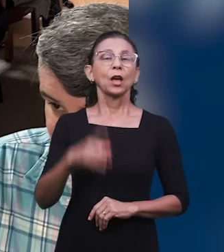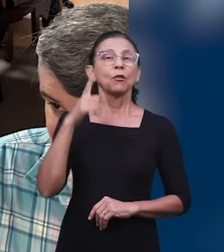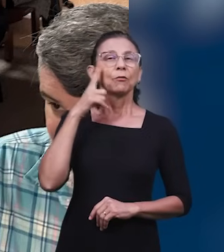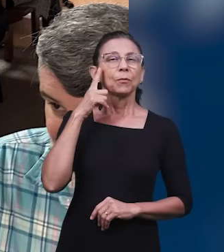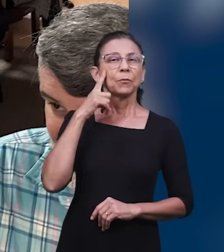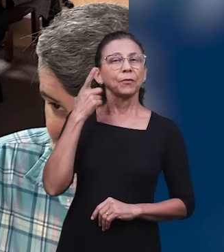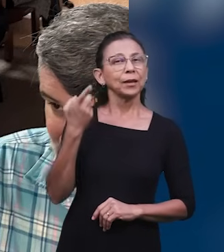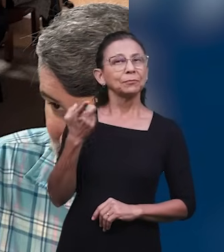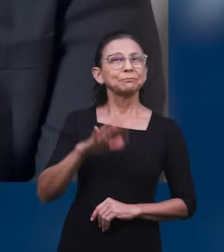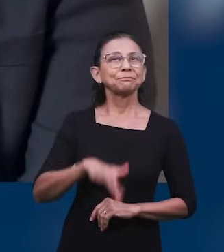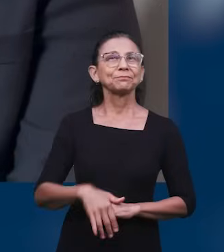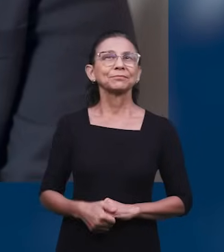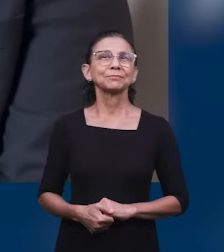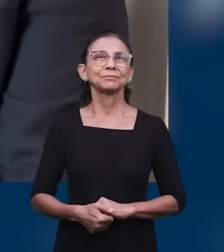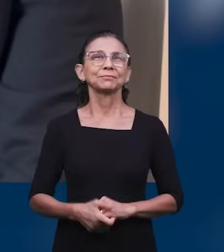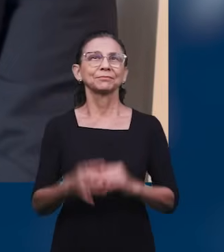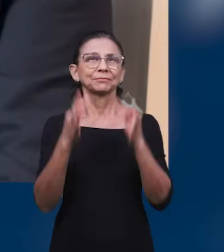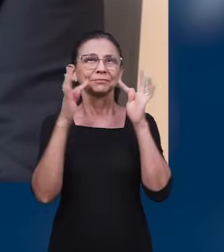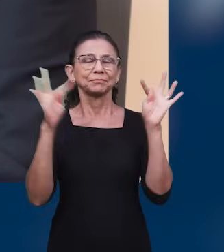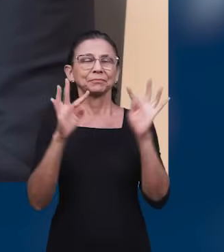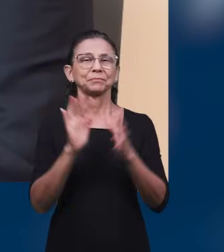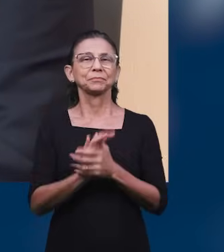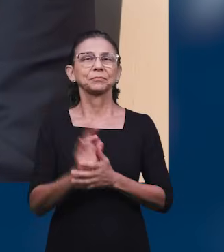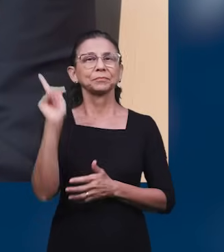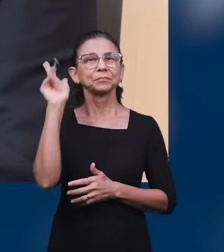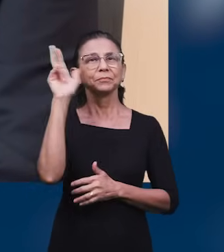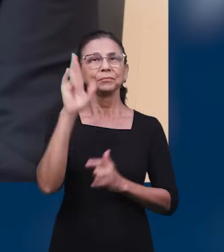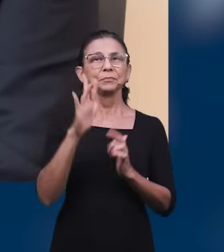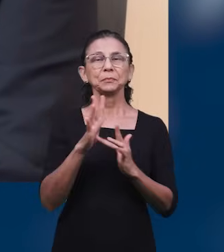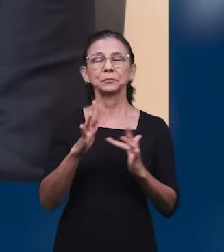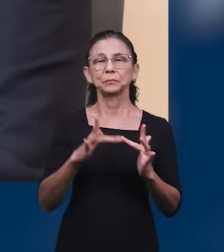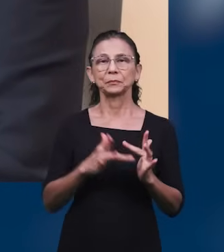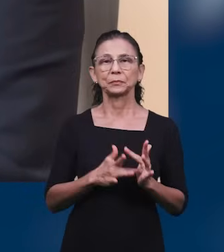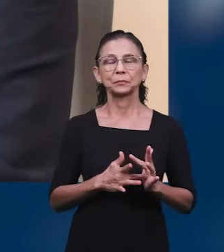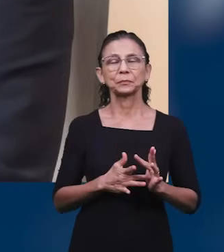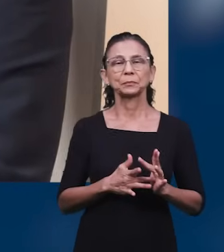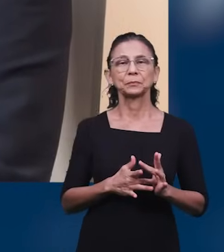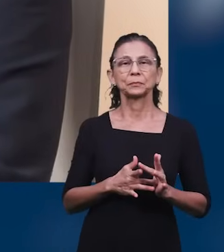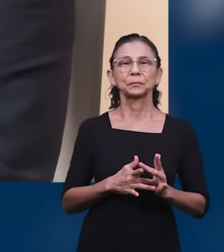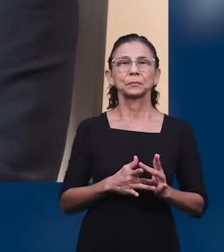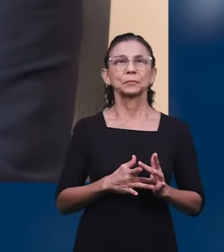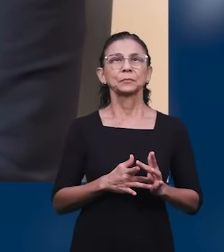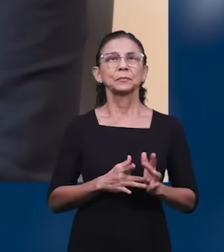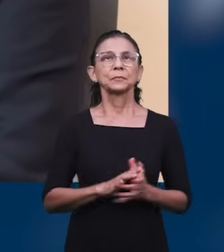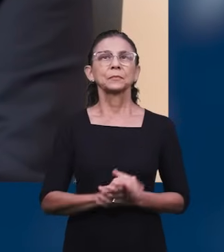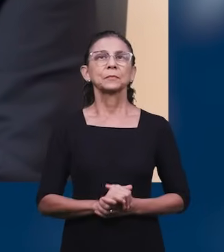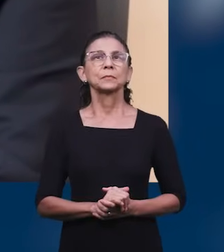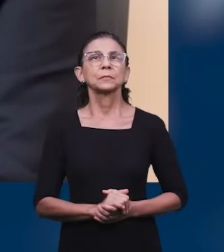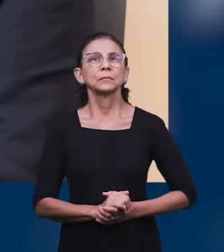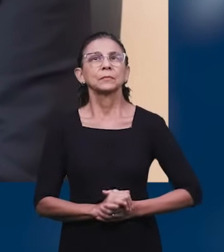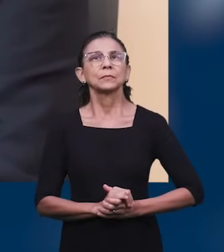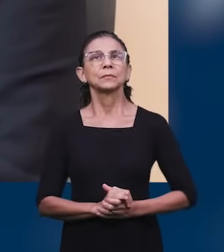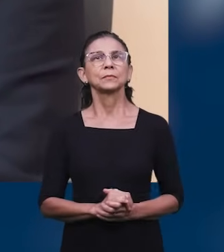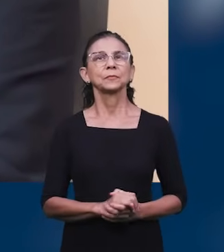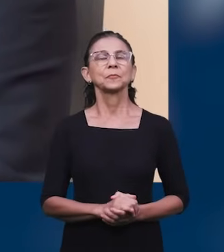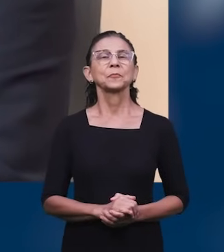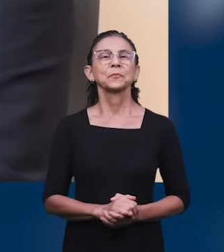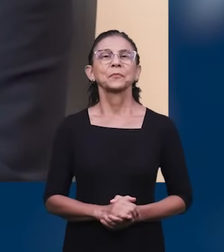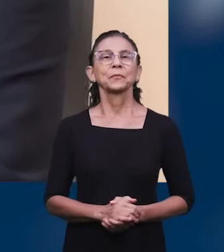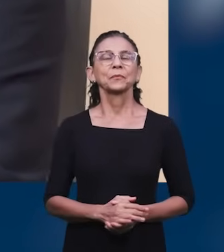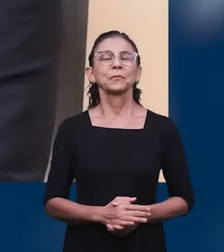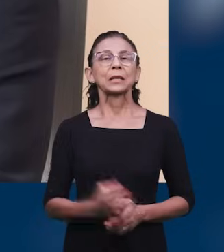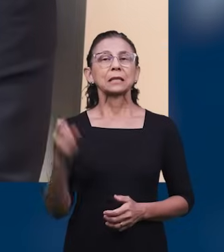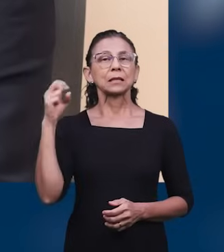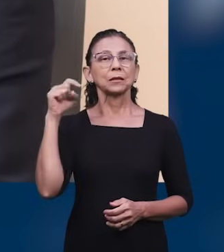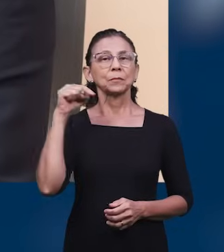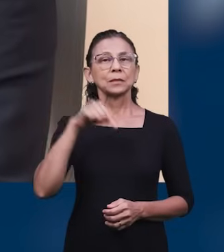dar mais detalhes. Irmãos, a paz do Senhor Jesus, nós estamos falando aqui de Worcester, no estado de